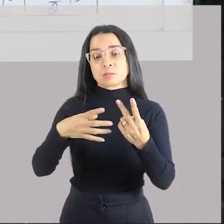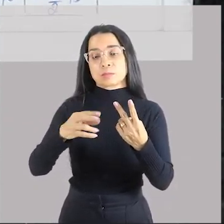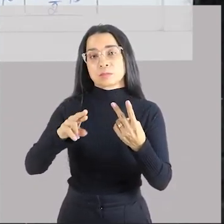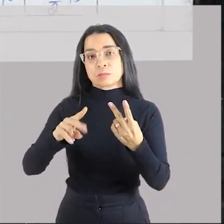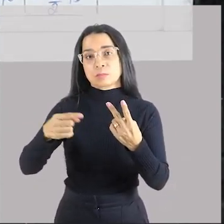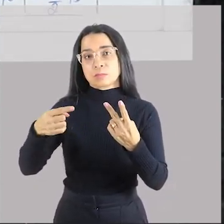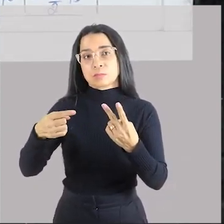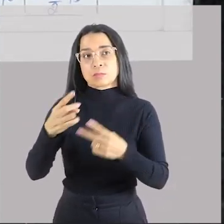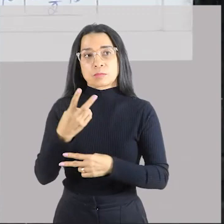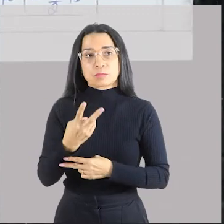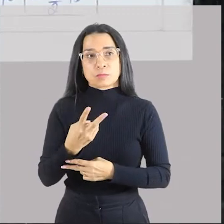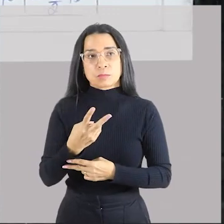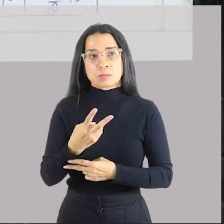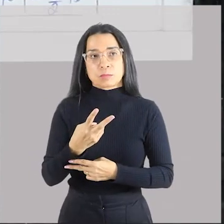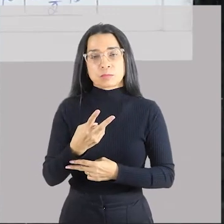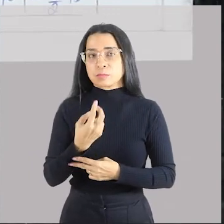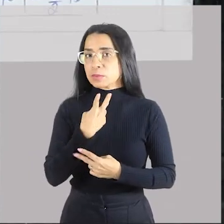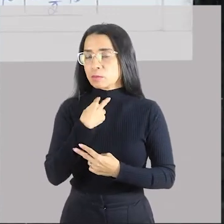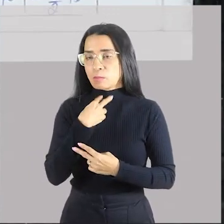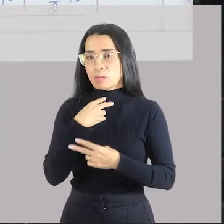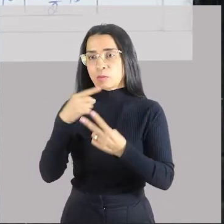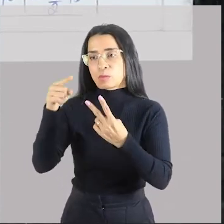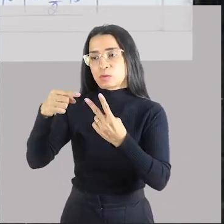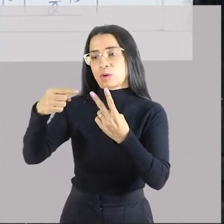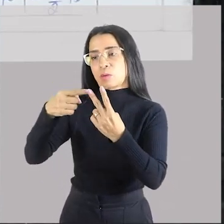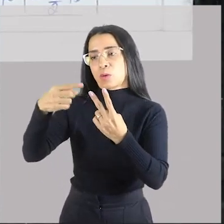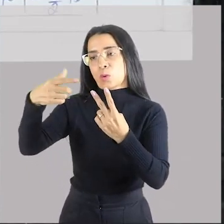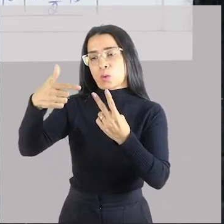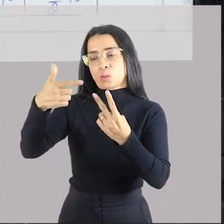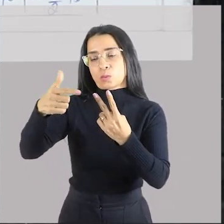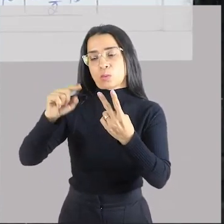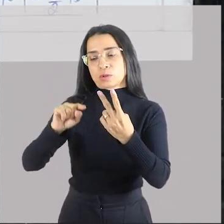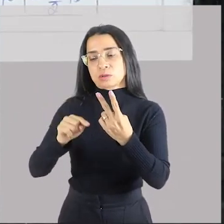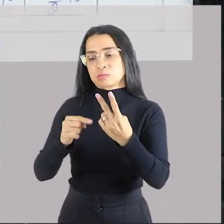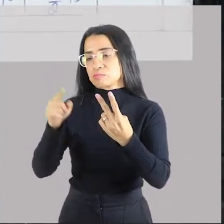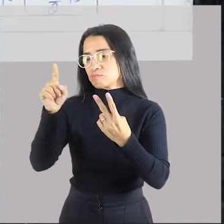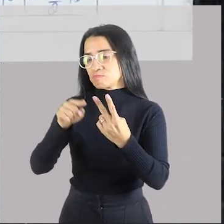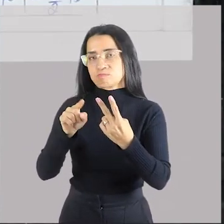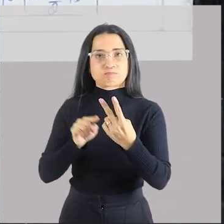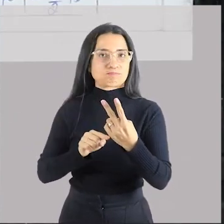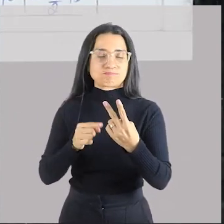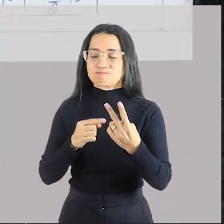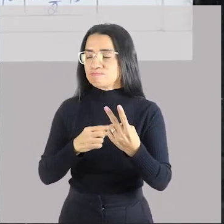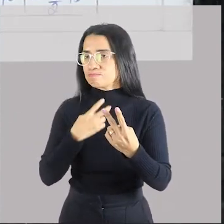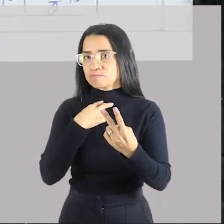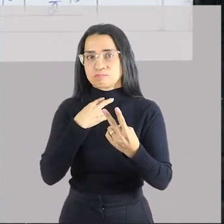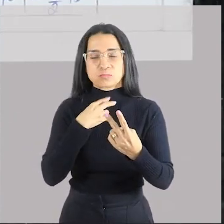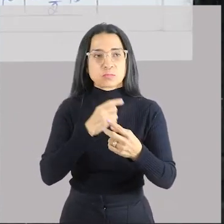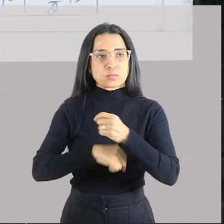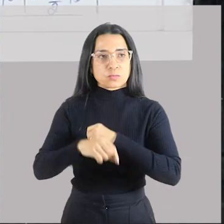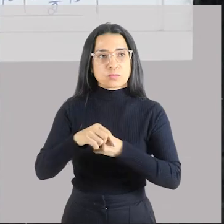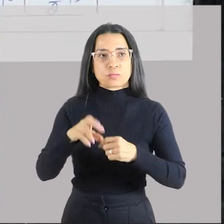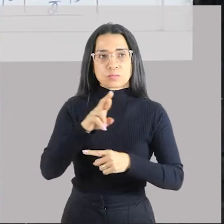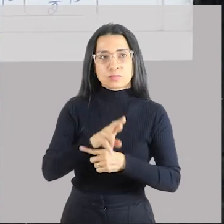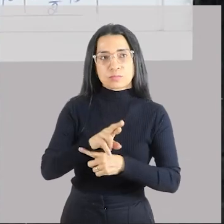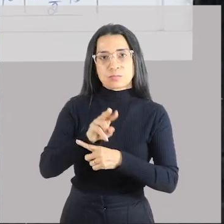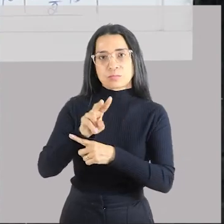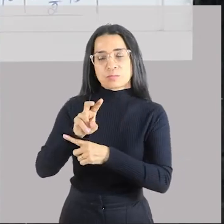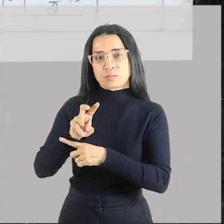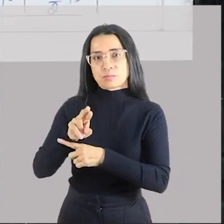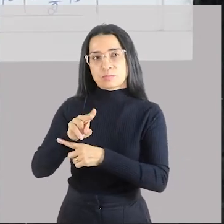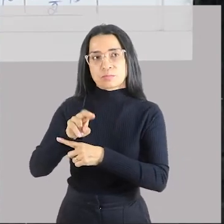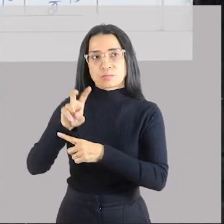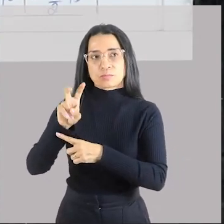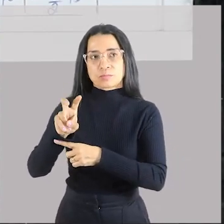Não posso de jeito nenhum cortar esse 2 com esse 2. Posso fazer isso. Então, o raio vai ser igual a 5 raiz